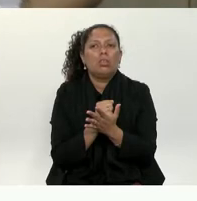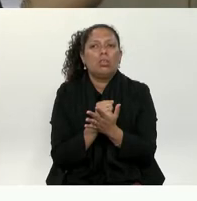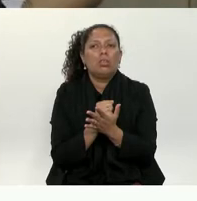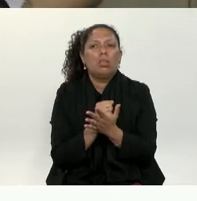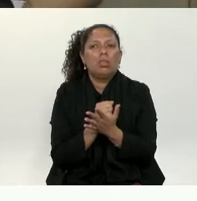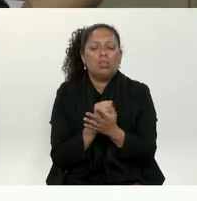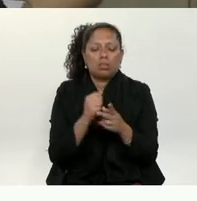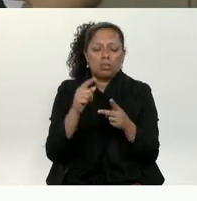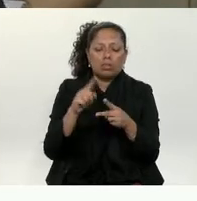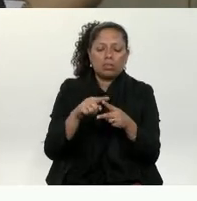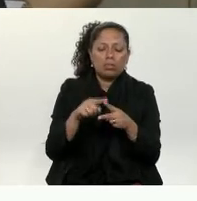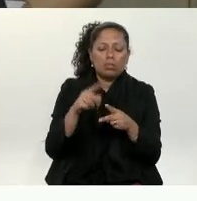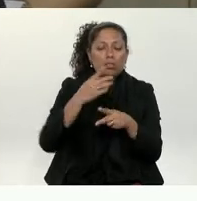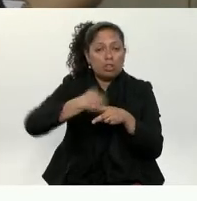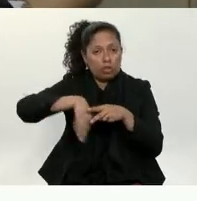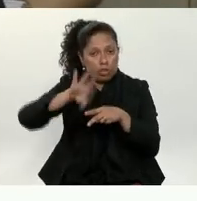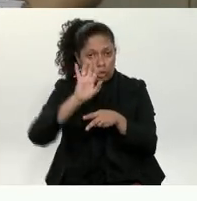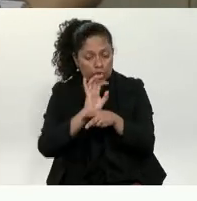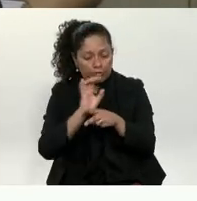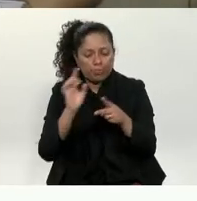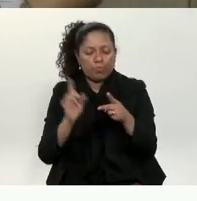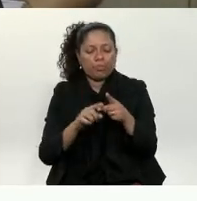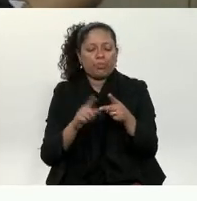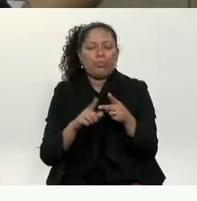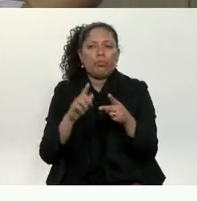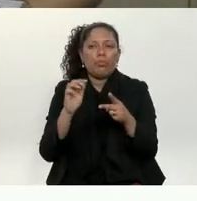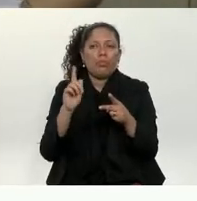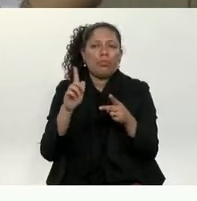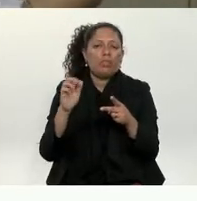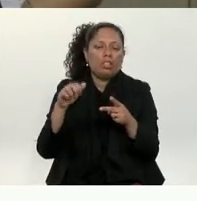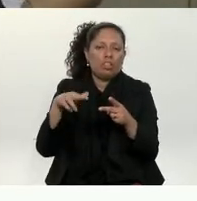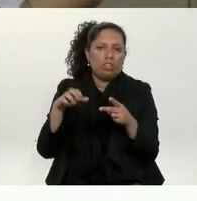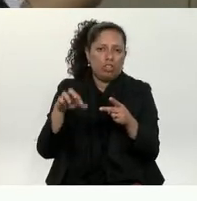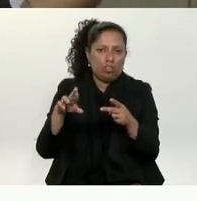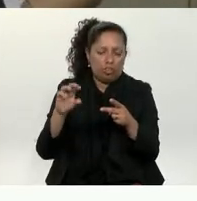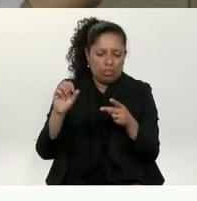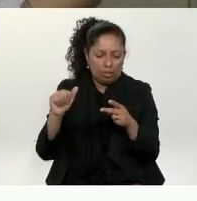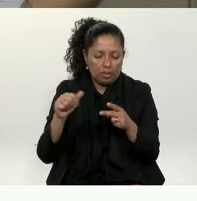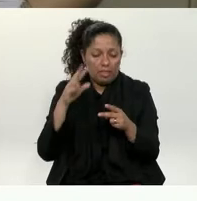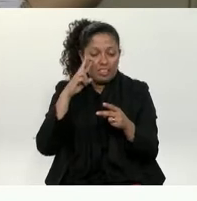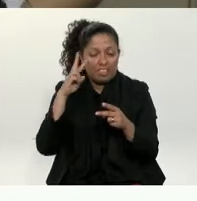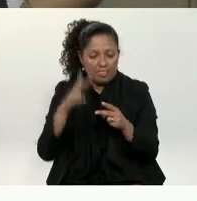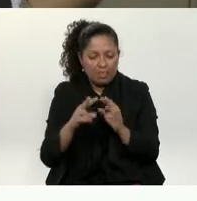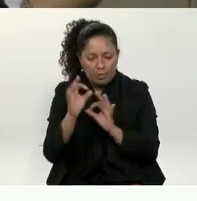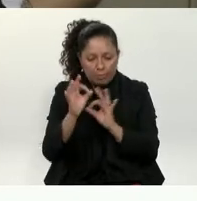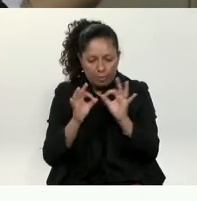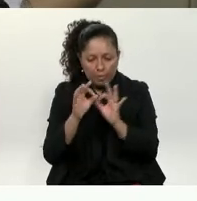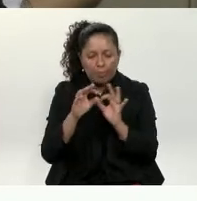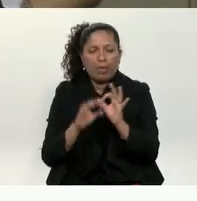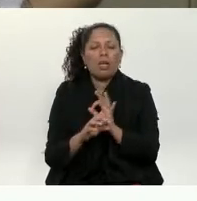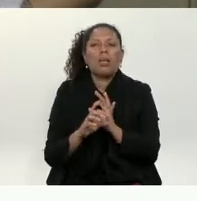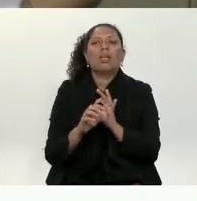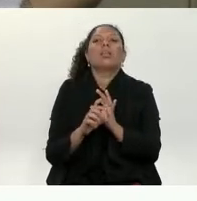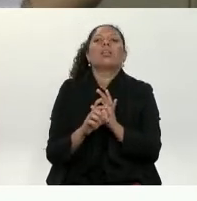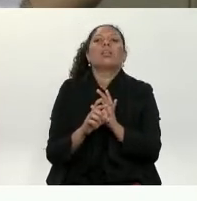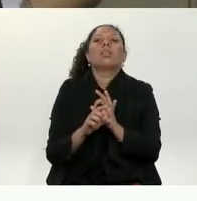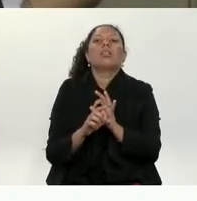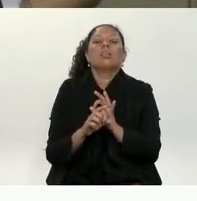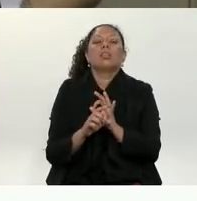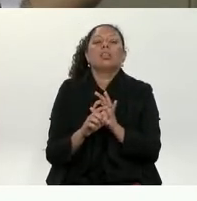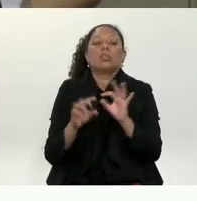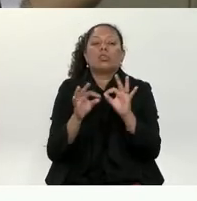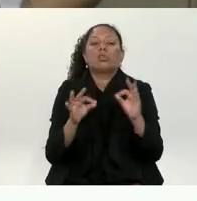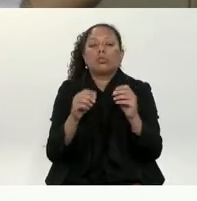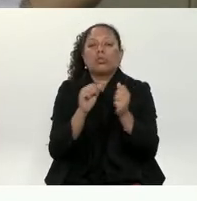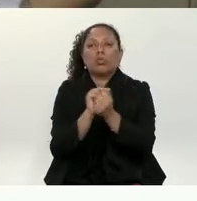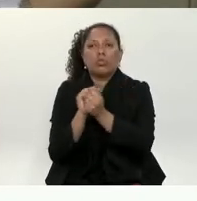a Genesa, o Poder Executivo e a Genesa, eles determinam as regras, lançam o edital e ali estão as regras contratuais.